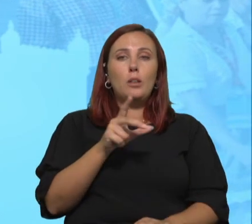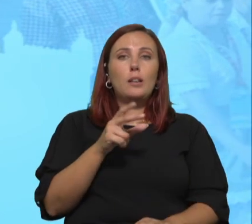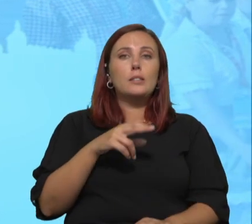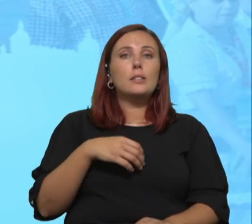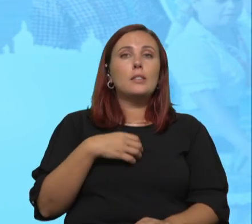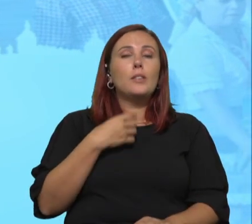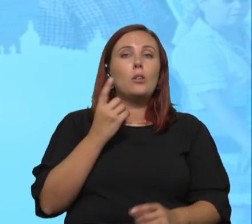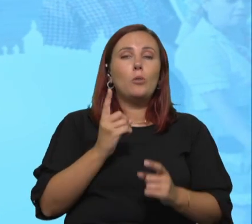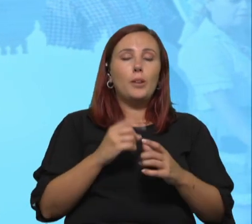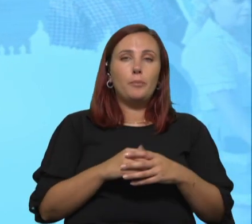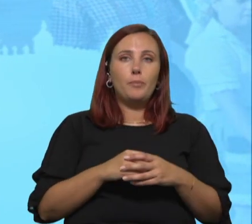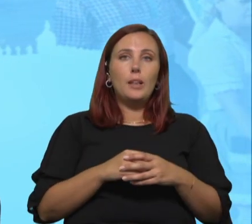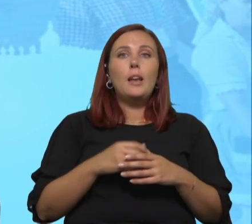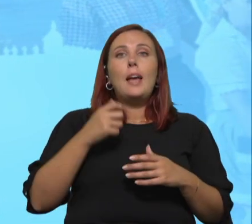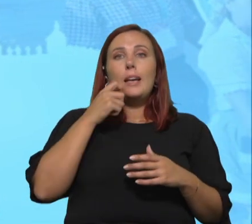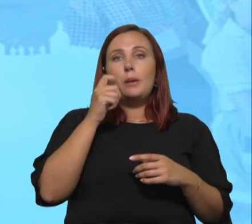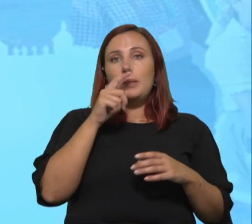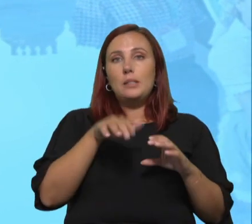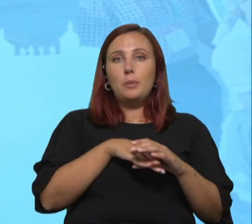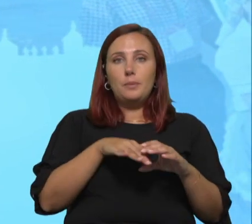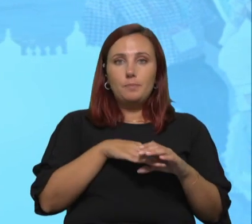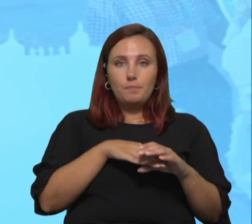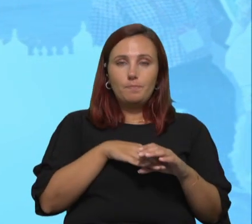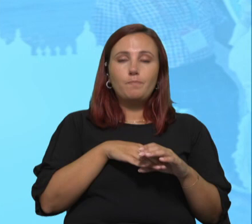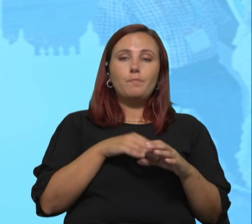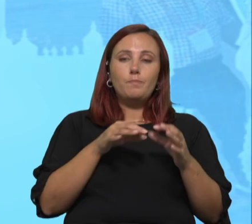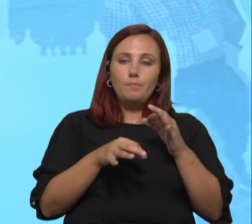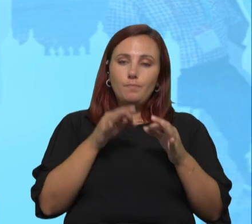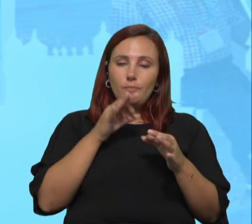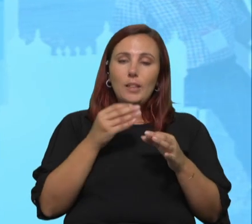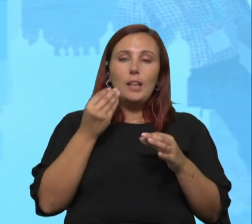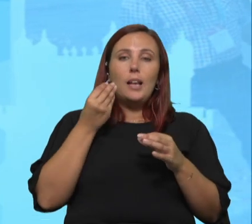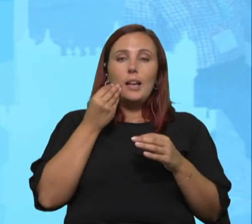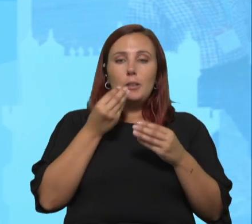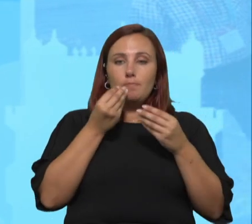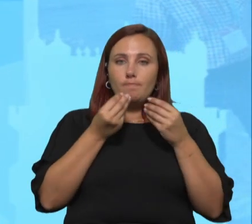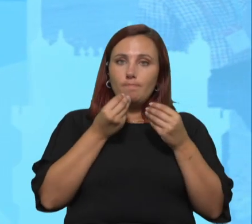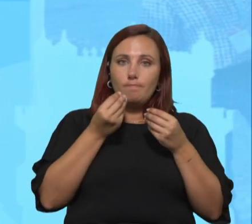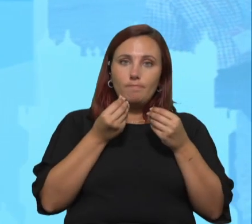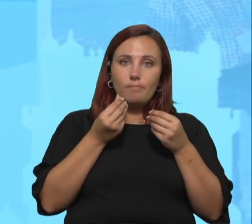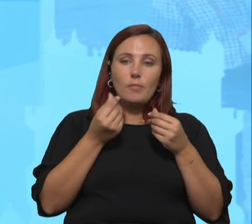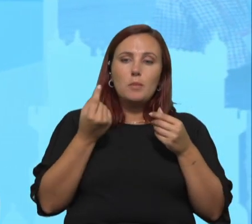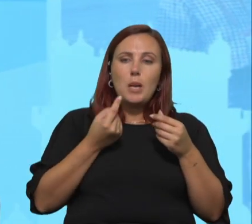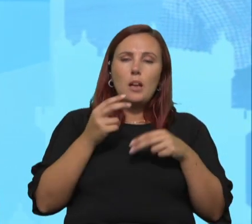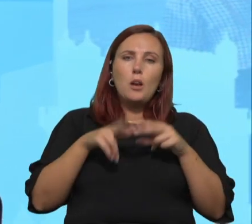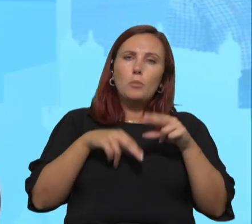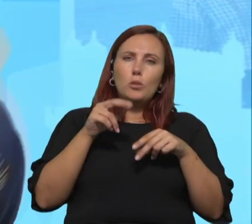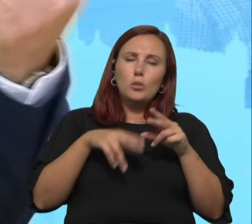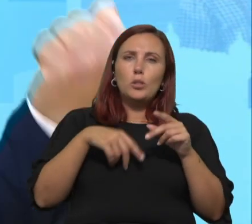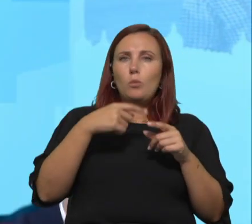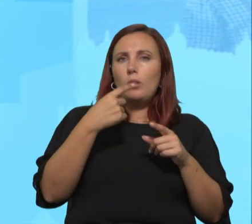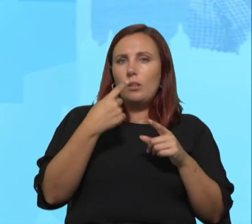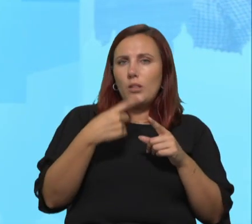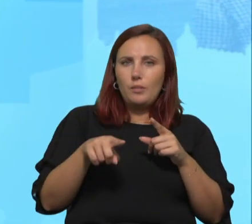Que aqueles que participam na vinha, aqueles que saboreiam na vinha, têm que fazer uma construção muito diferente